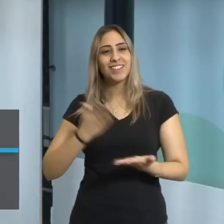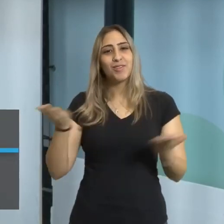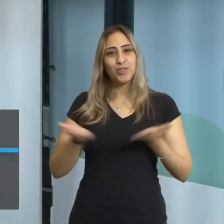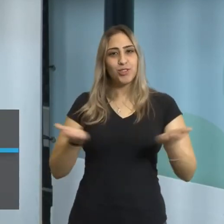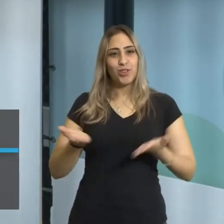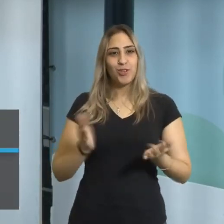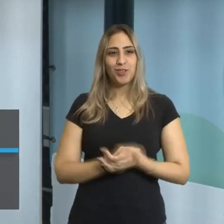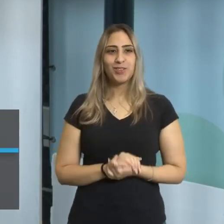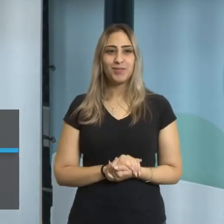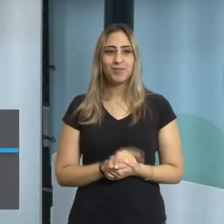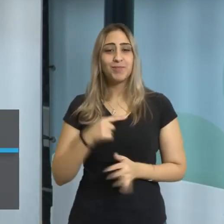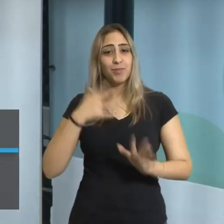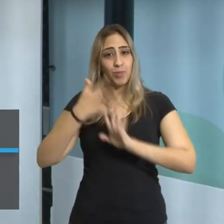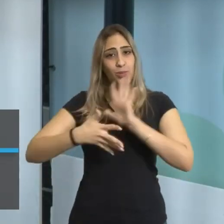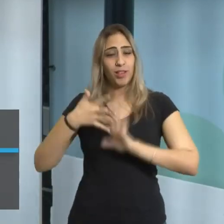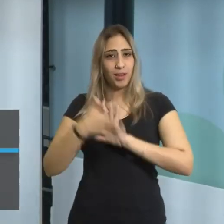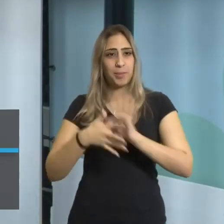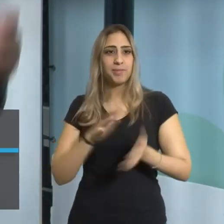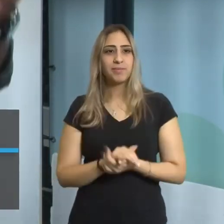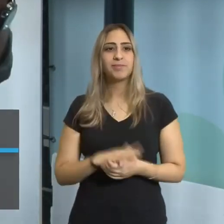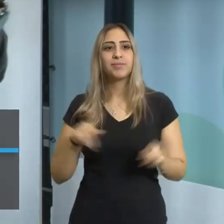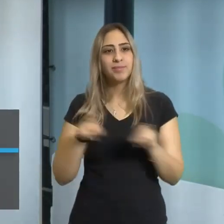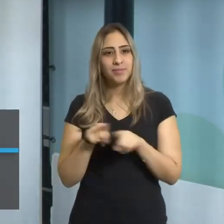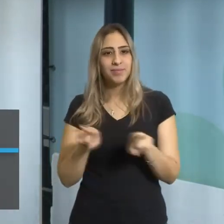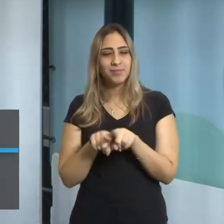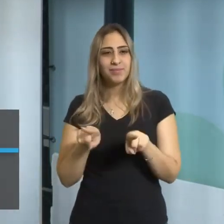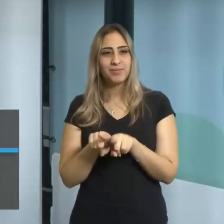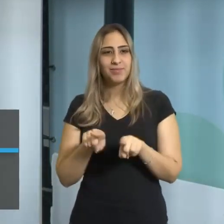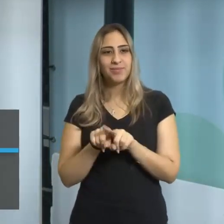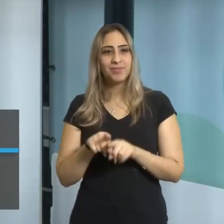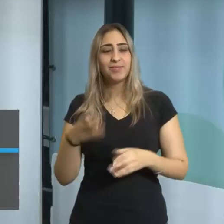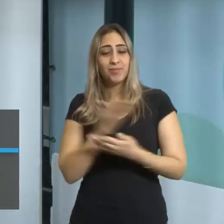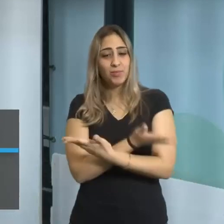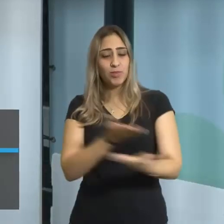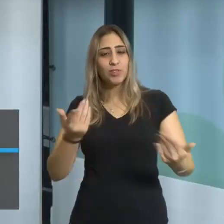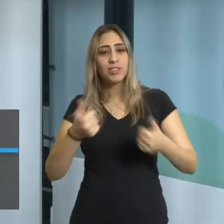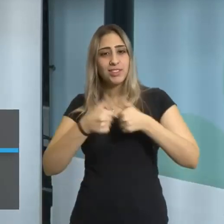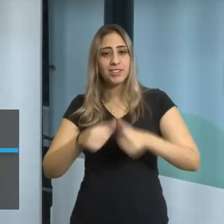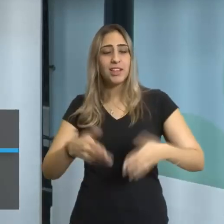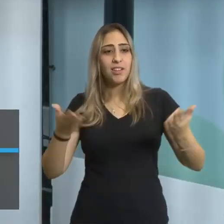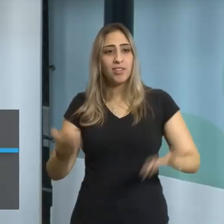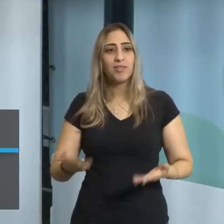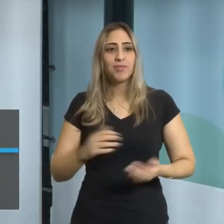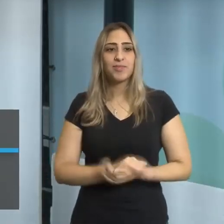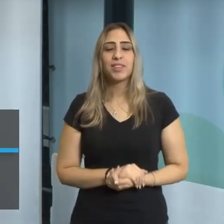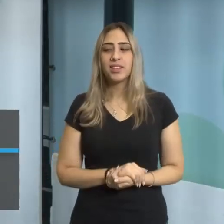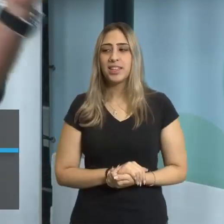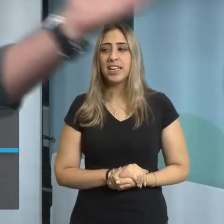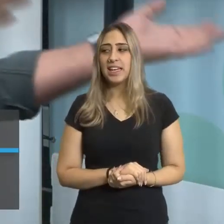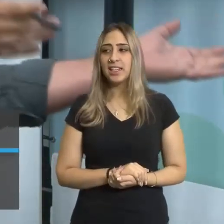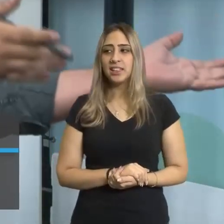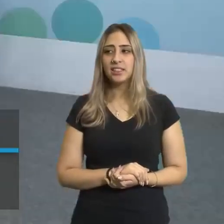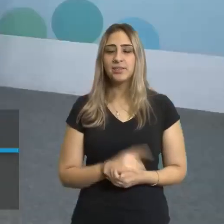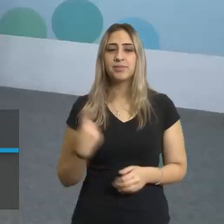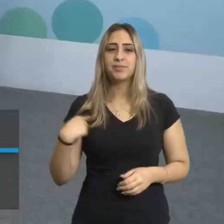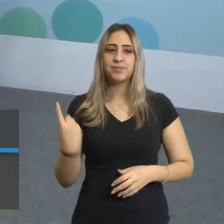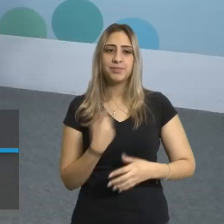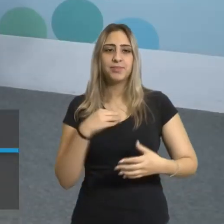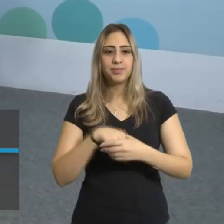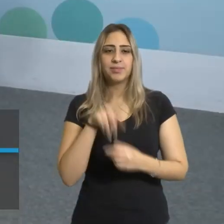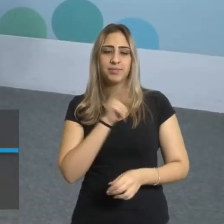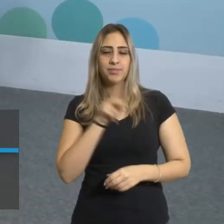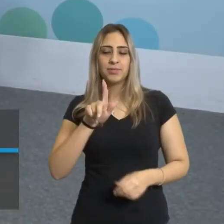interpretação por libras e também vocês estavam aqui é só para gente e é